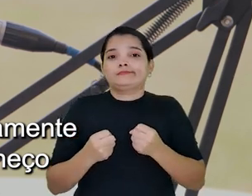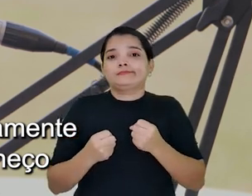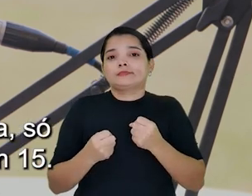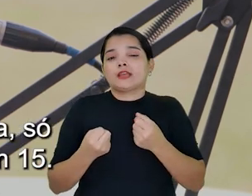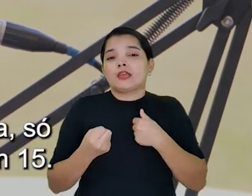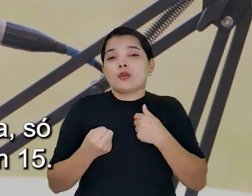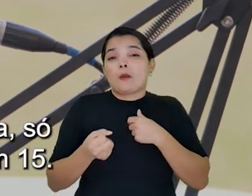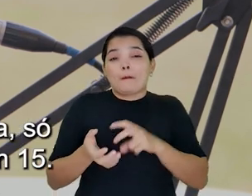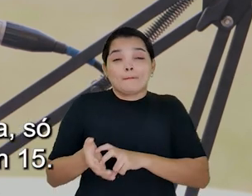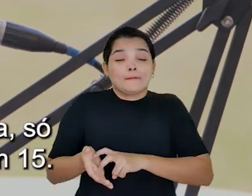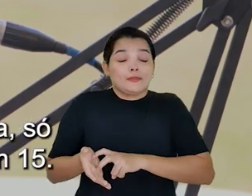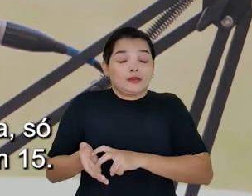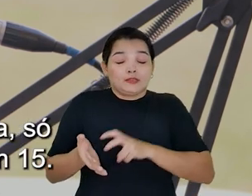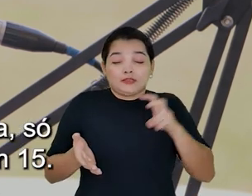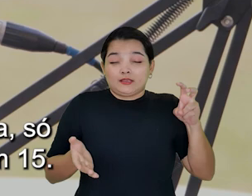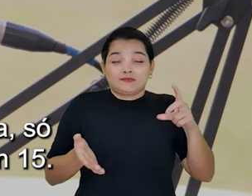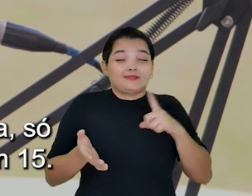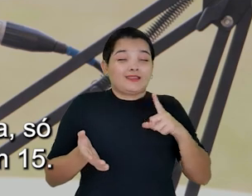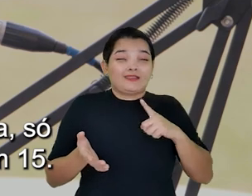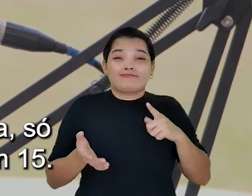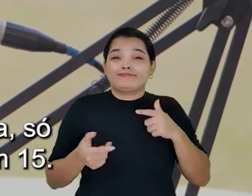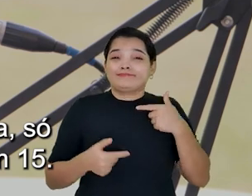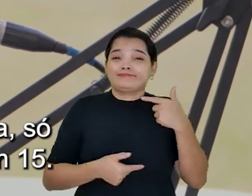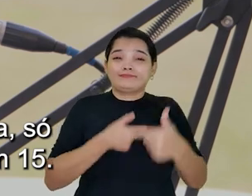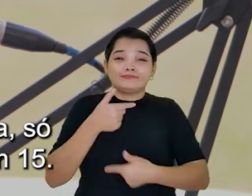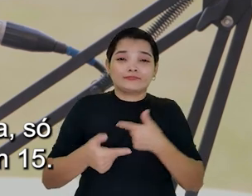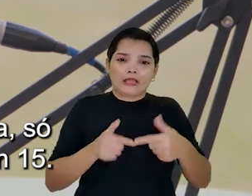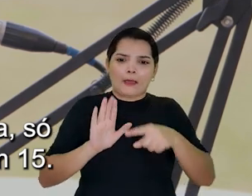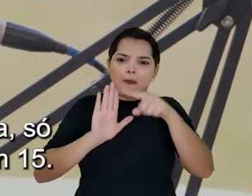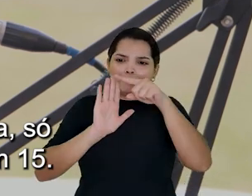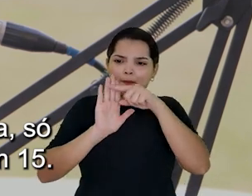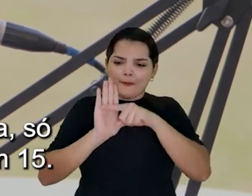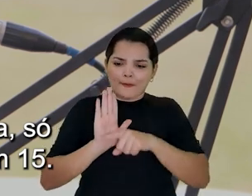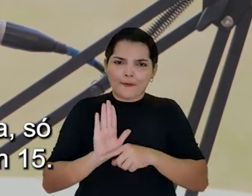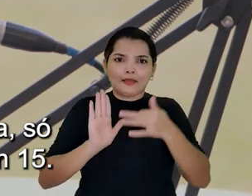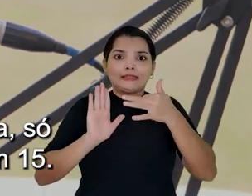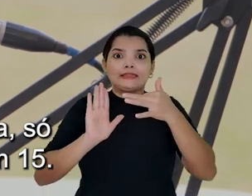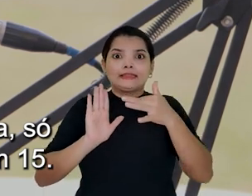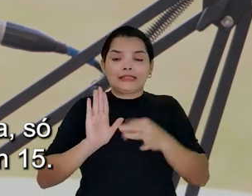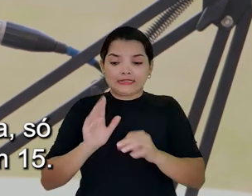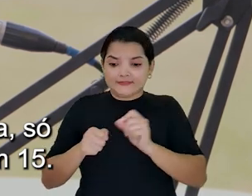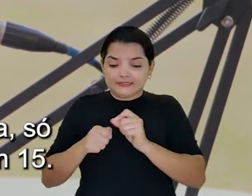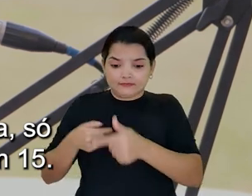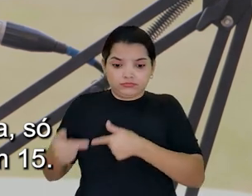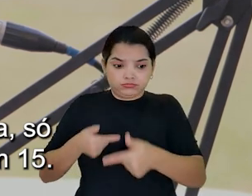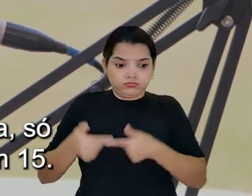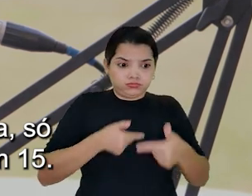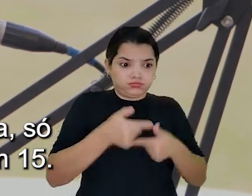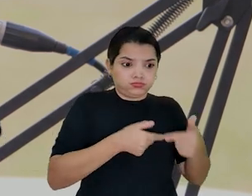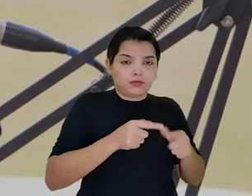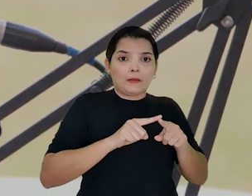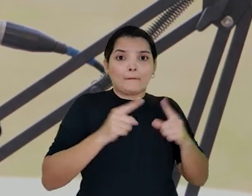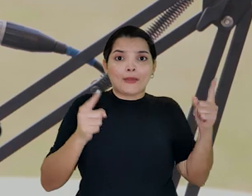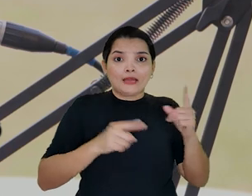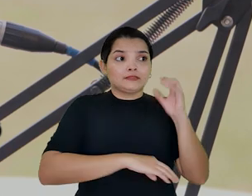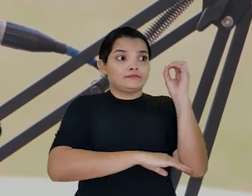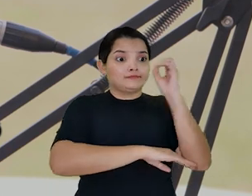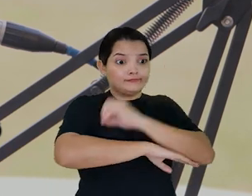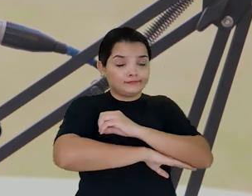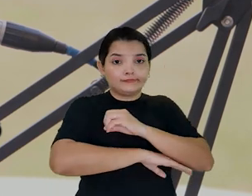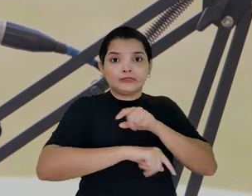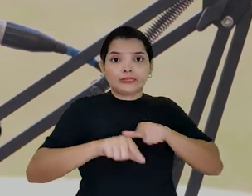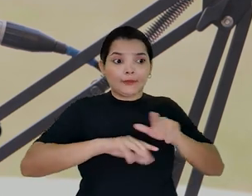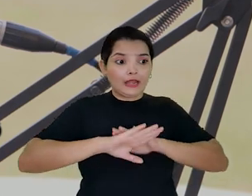amanheço com uma lista de 10 tarefas e eu ao fim do dia só Cumpri com cinco então amanhã eu começo com 15